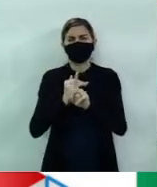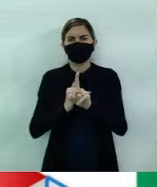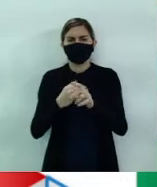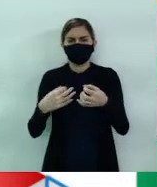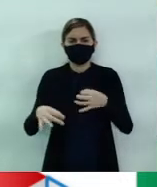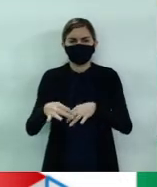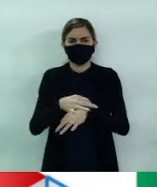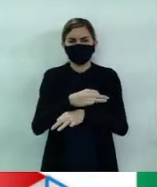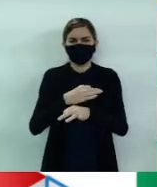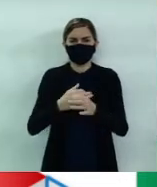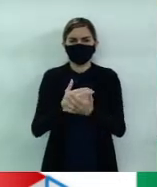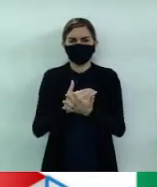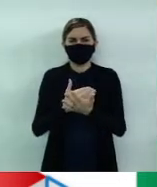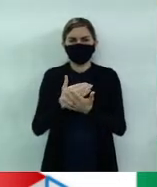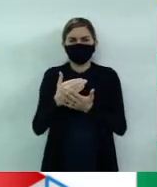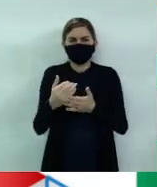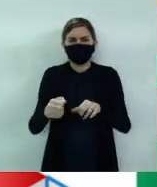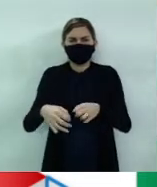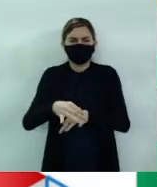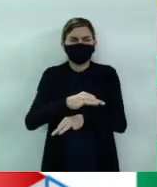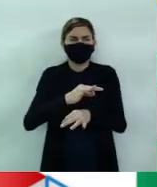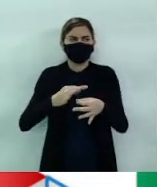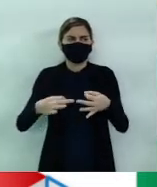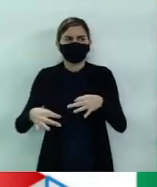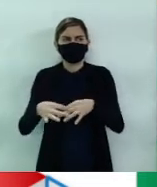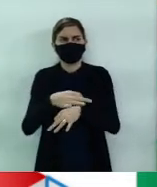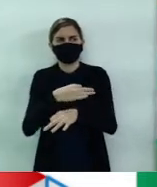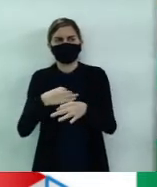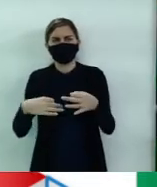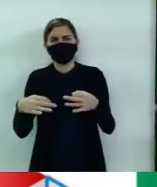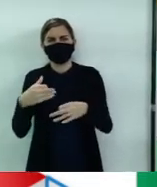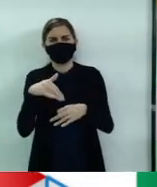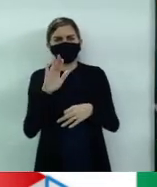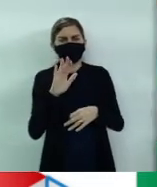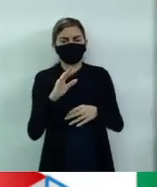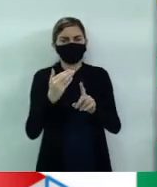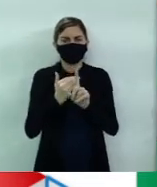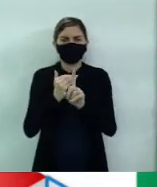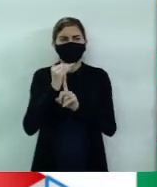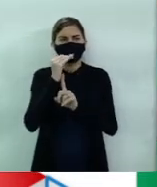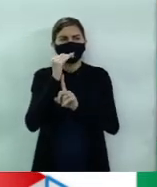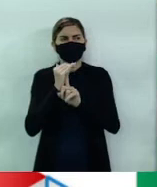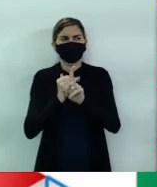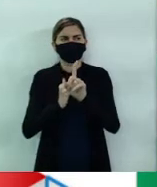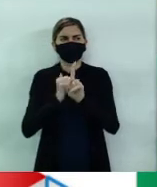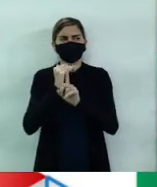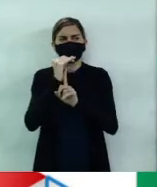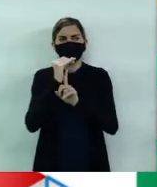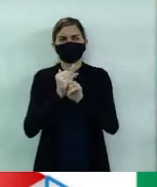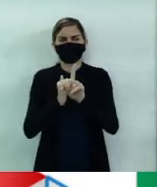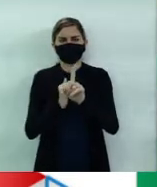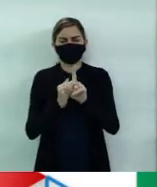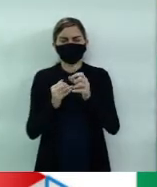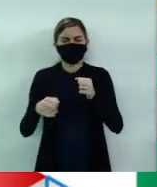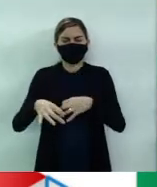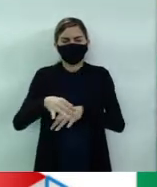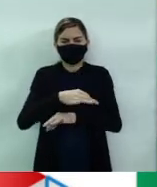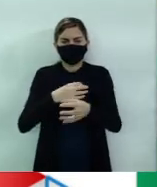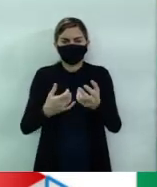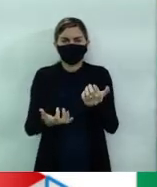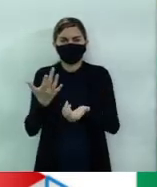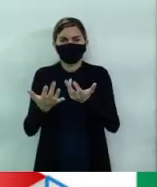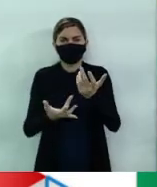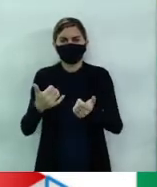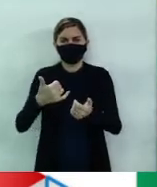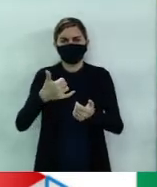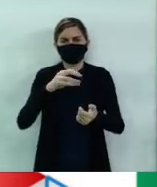molécula começa a se agitar. E se aumenta um pouco mais de temperatura, que é o ponto de ebulição, que no caso da água é de